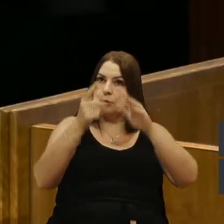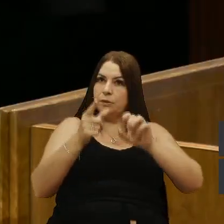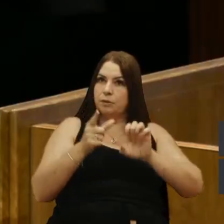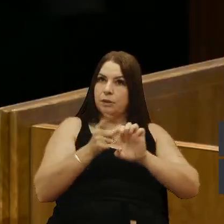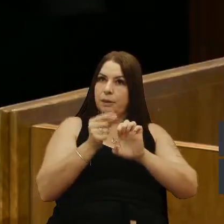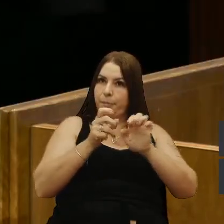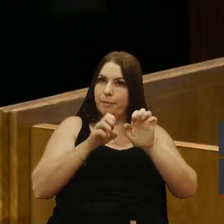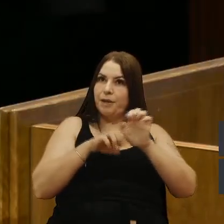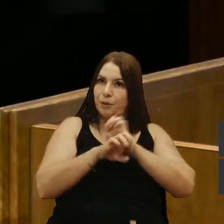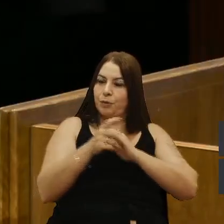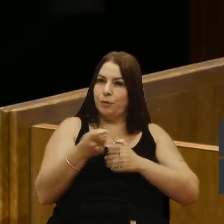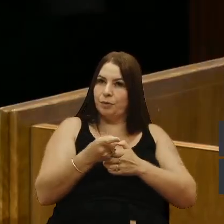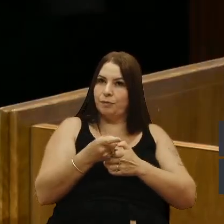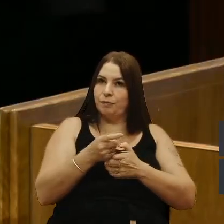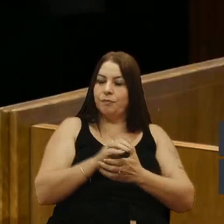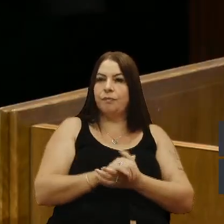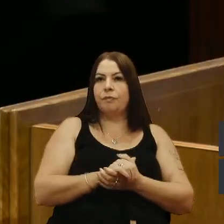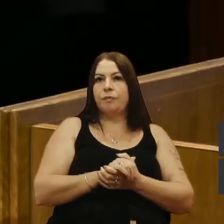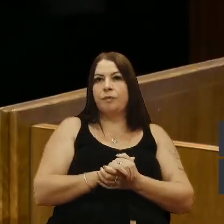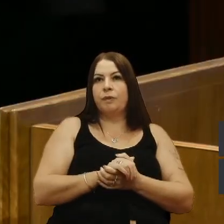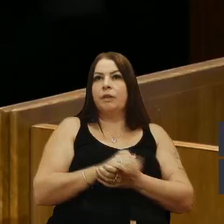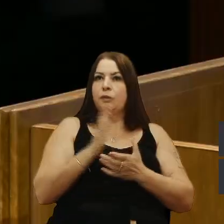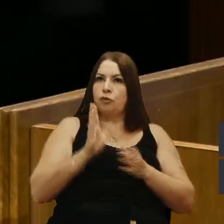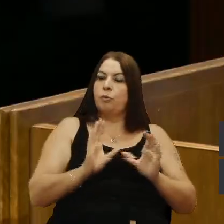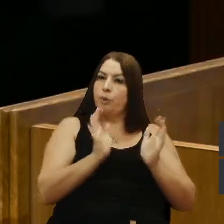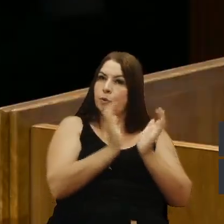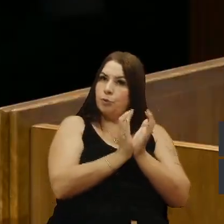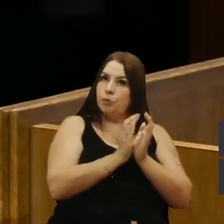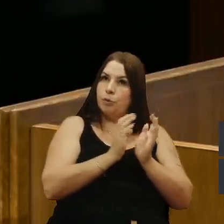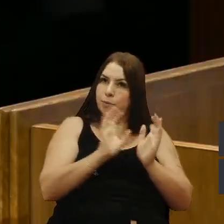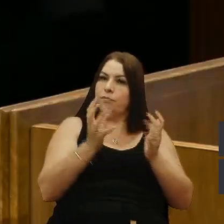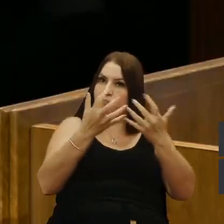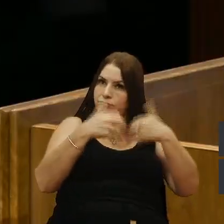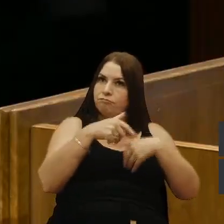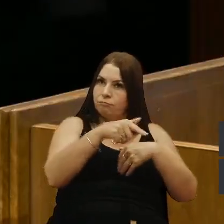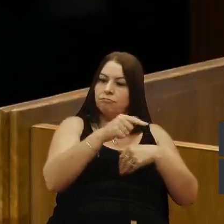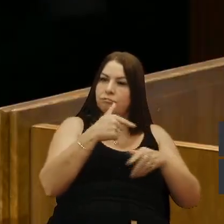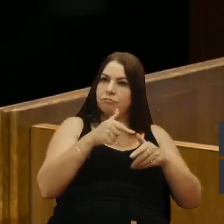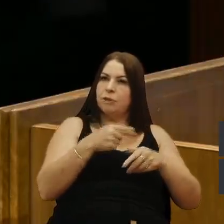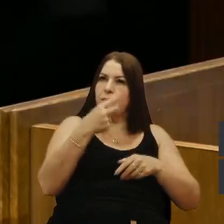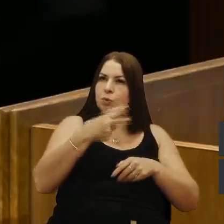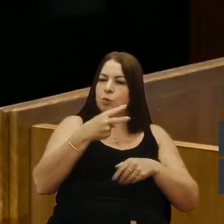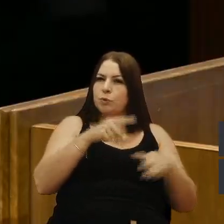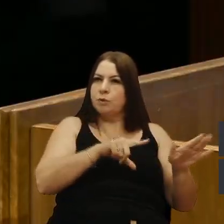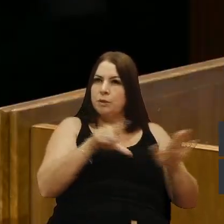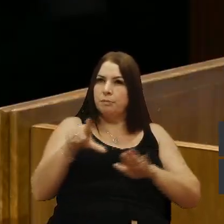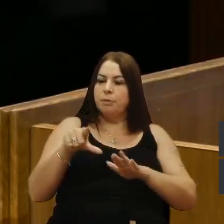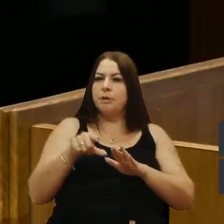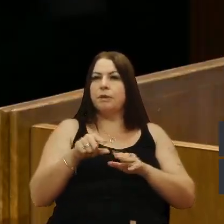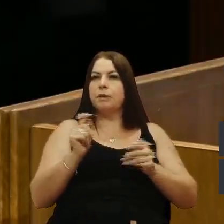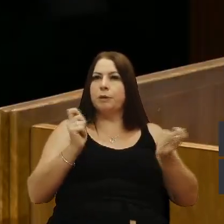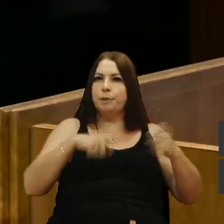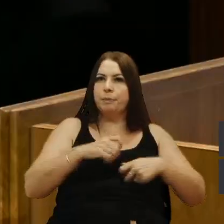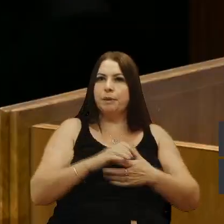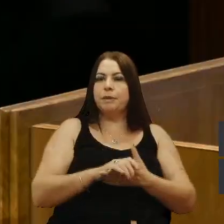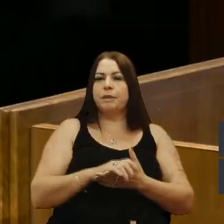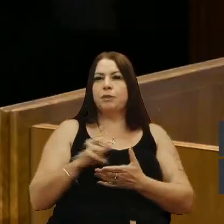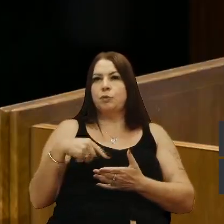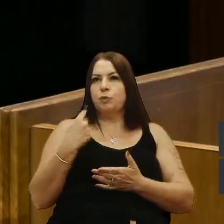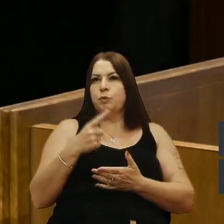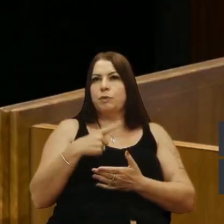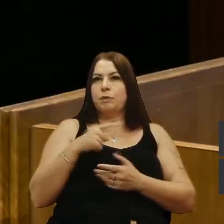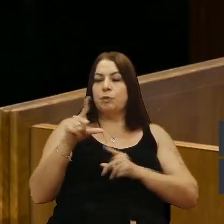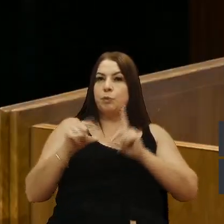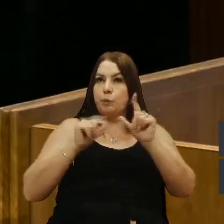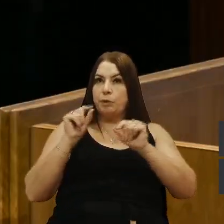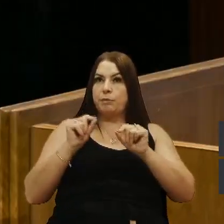que já está com uma turma em pleno funcionamento. É a segunda semana, com a capacidade que nós